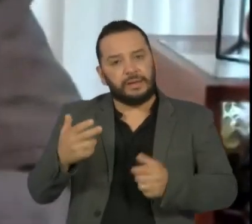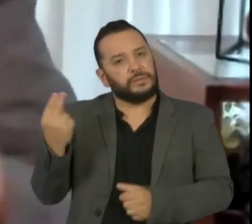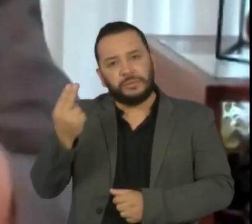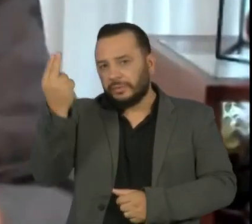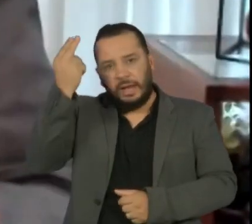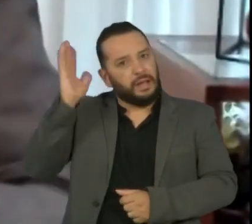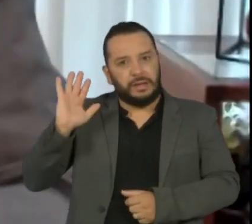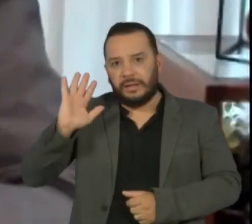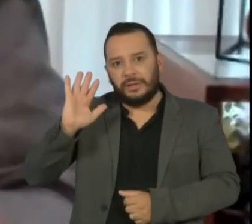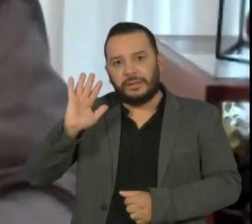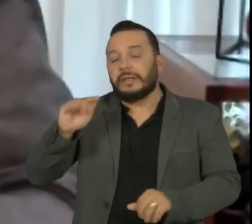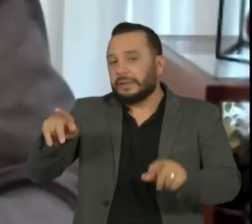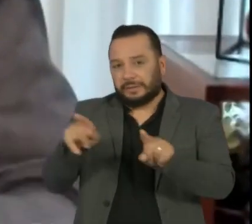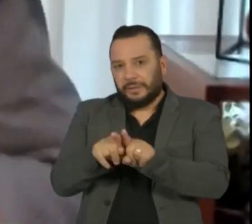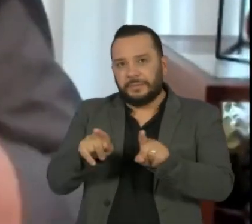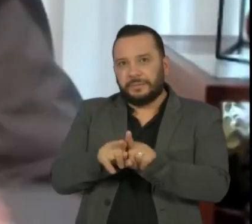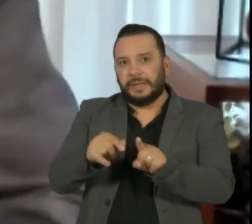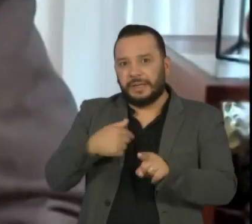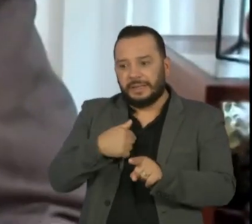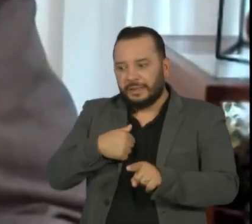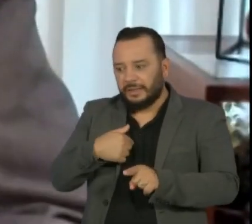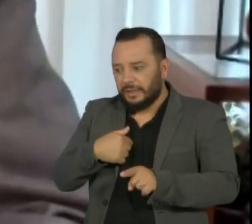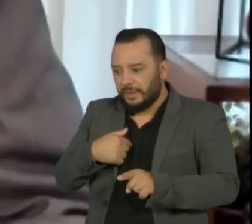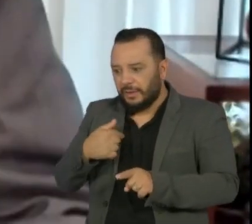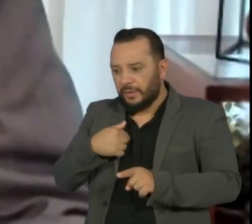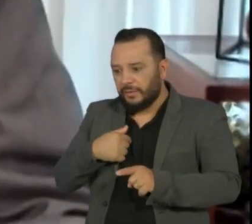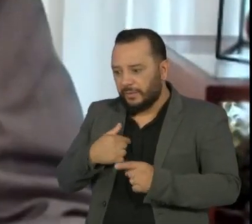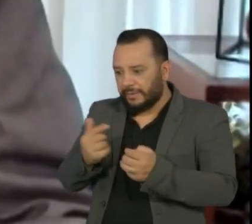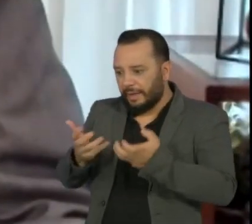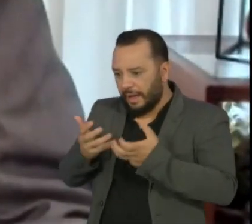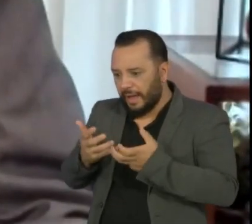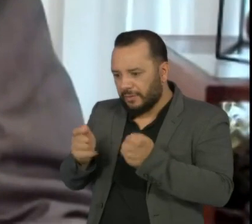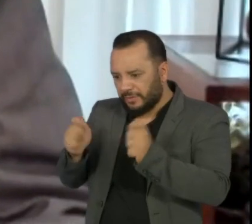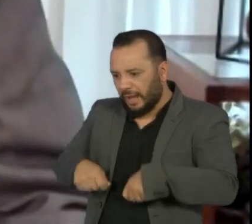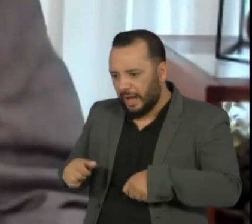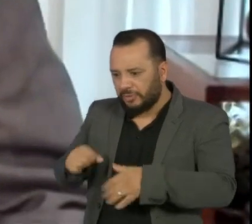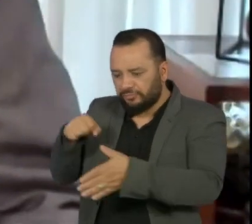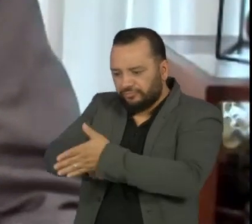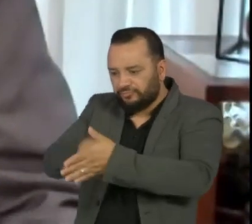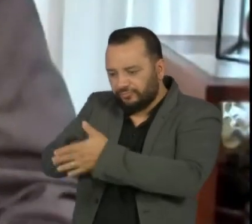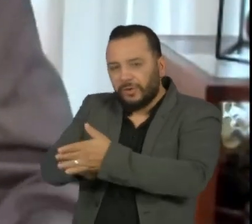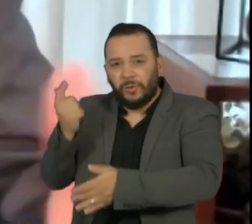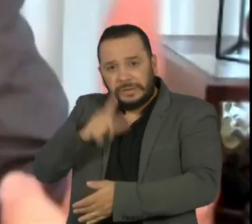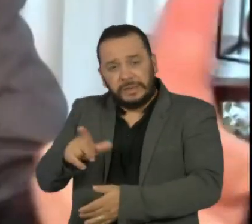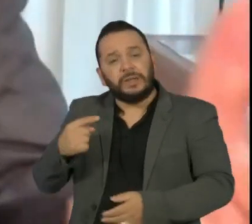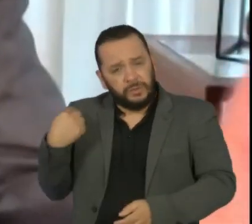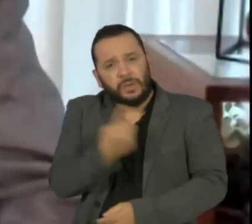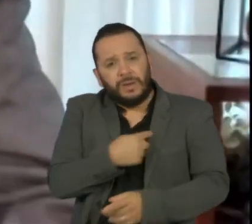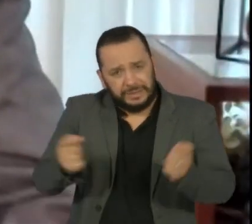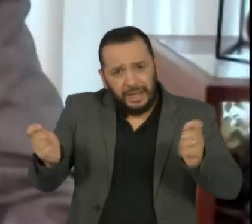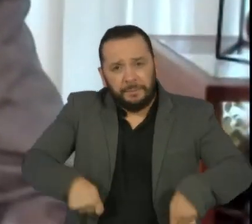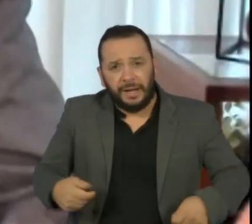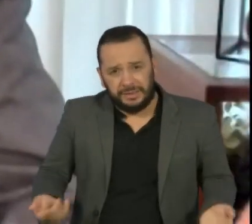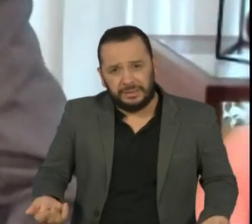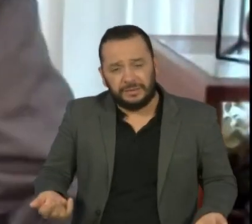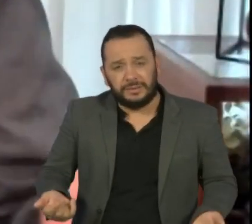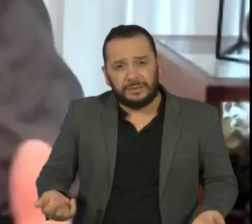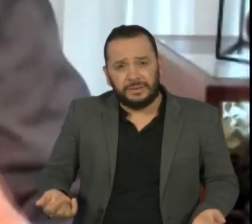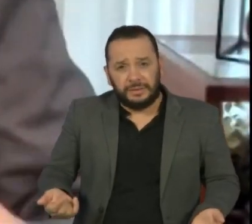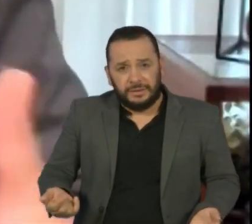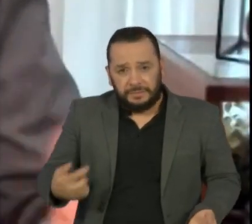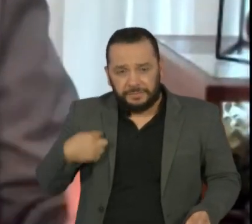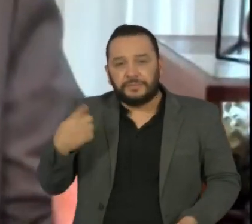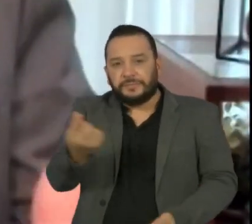a impossibilidade de fazer coisas que queira. Nós somos capazes de alguma coisa, não somos de tudo. Nós